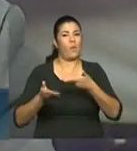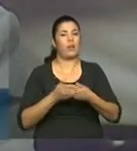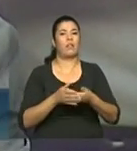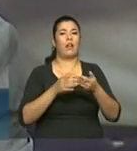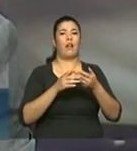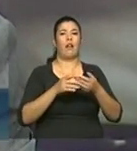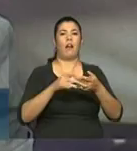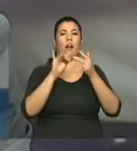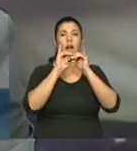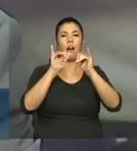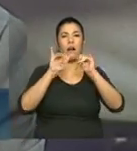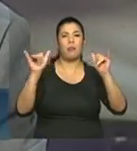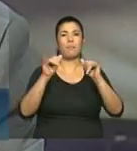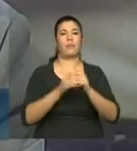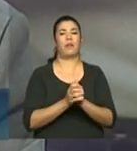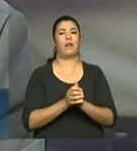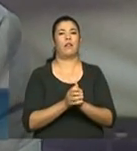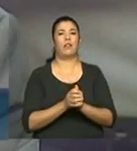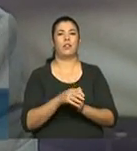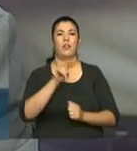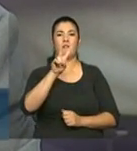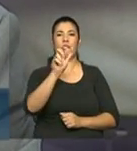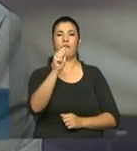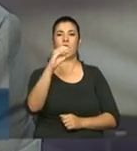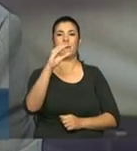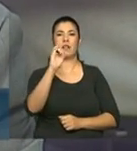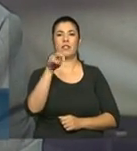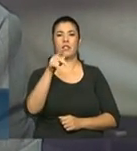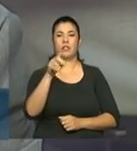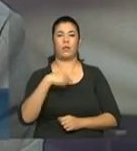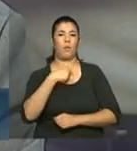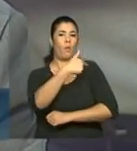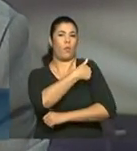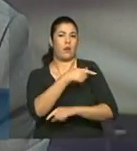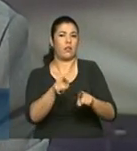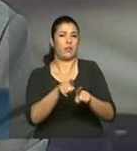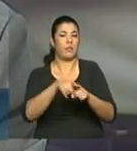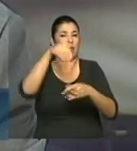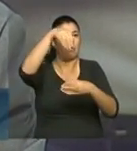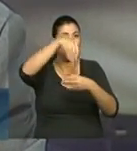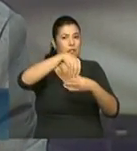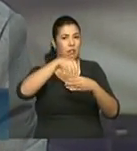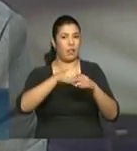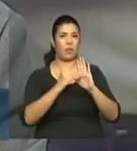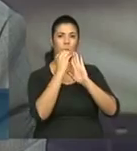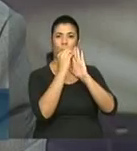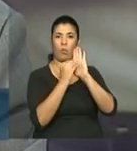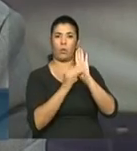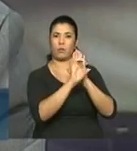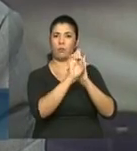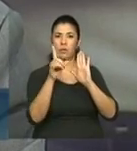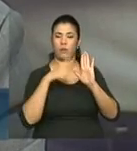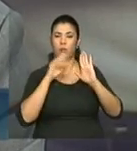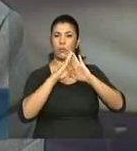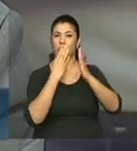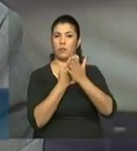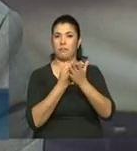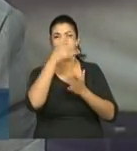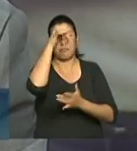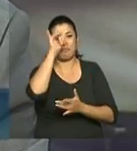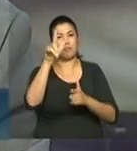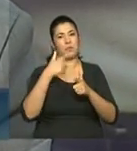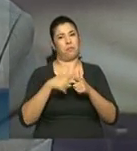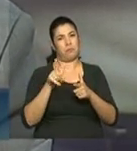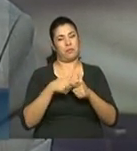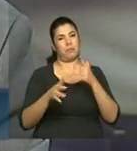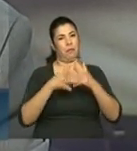vacinação, ações de saúde pública, negociado dentro do calendário escolar também para não transmitir.